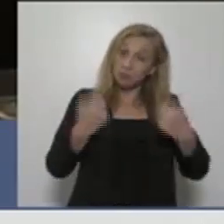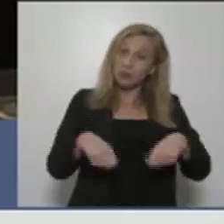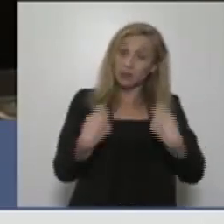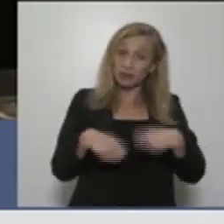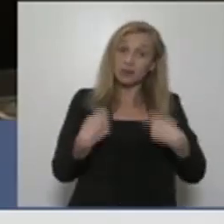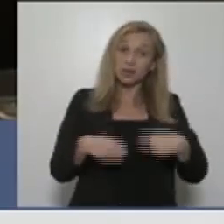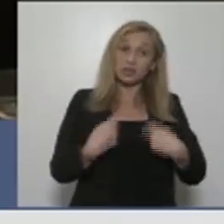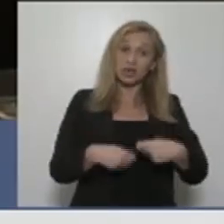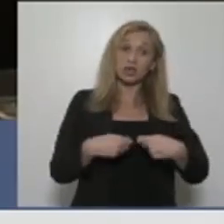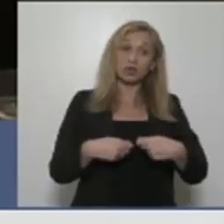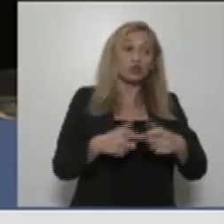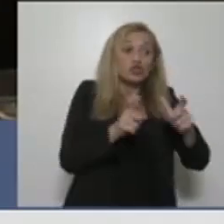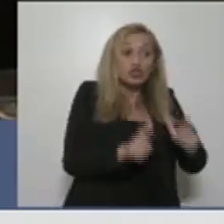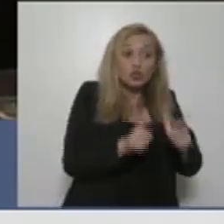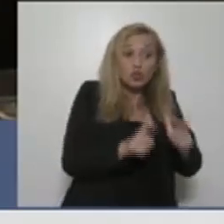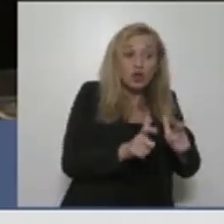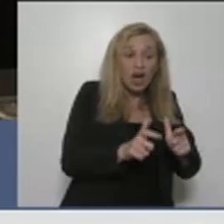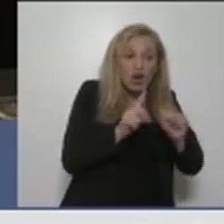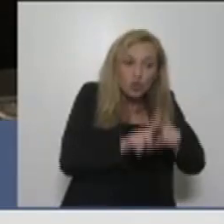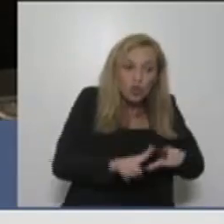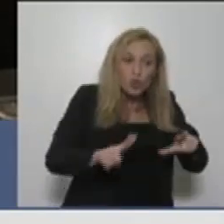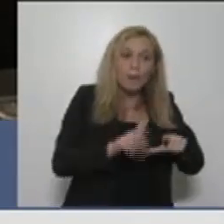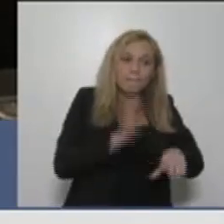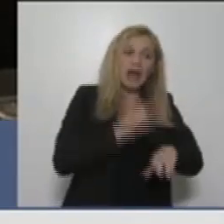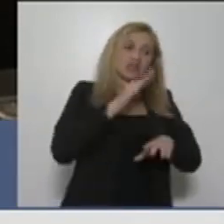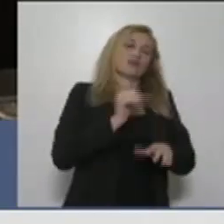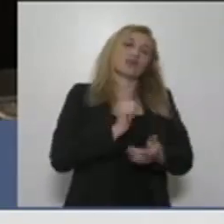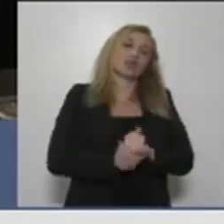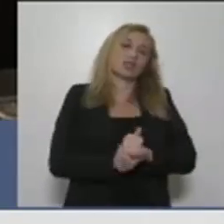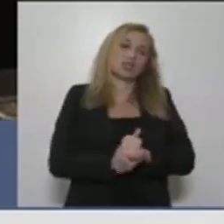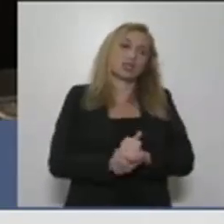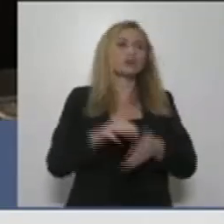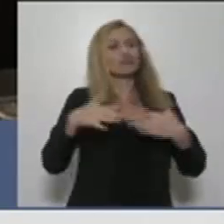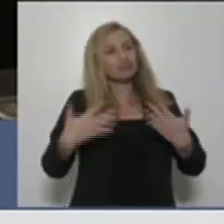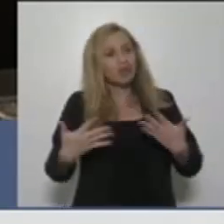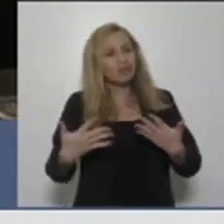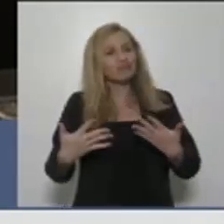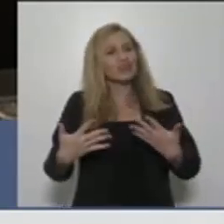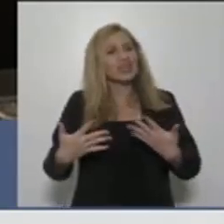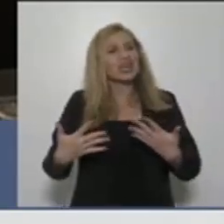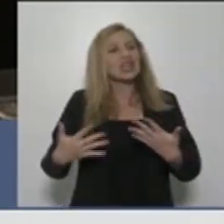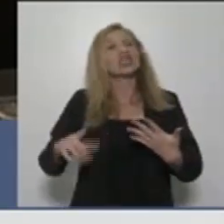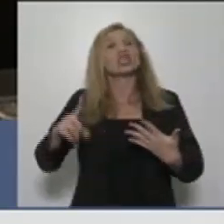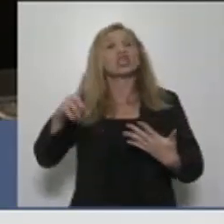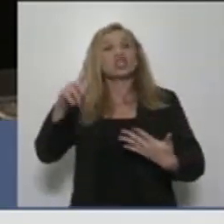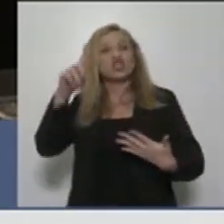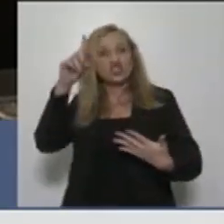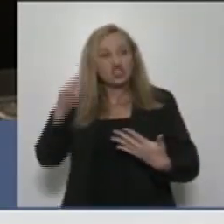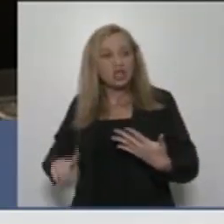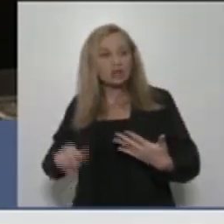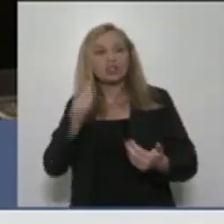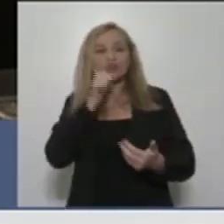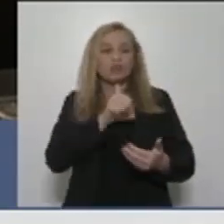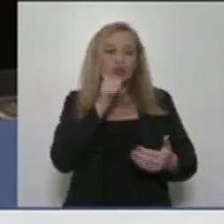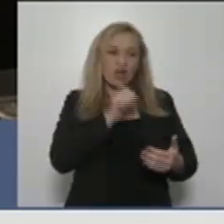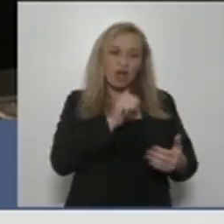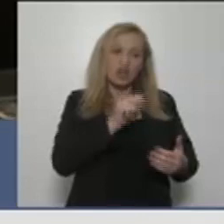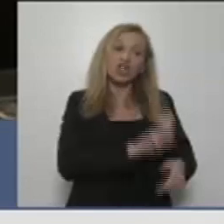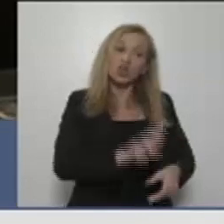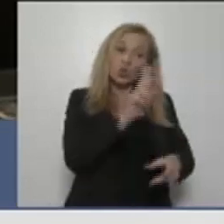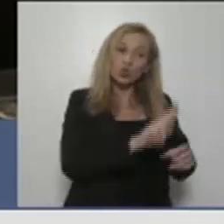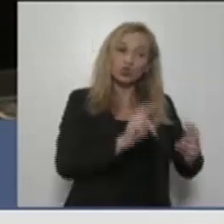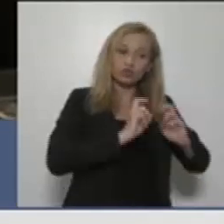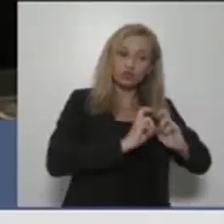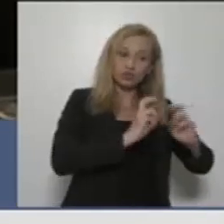precisando de espaços mais vazios. Então, quando é garantido que as mulheres frequentem esse